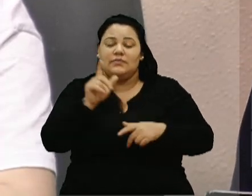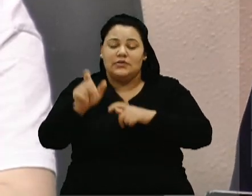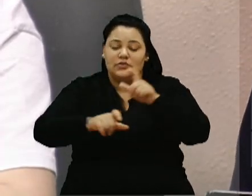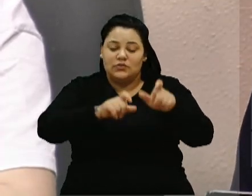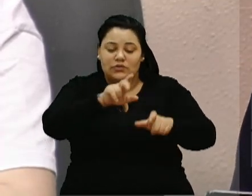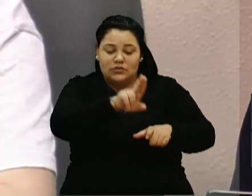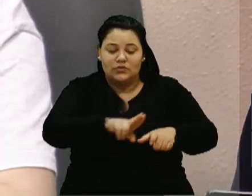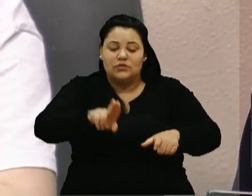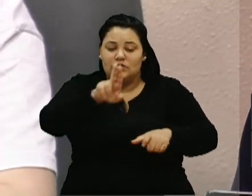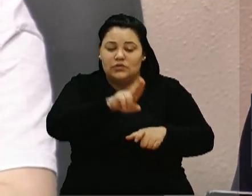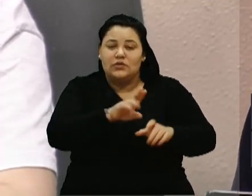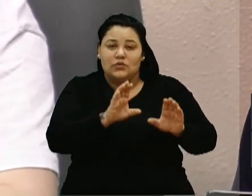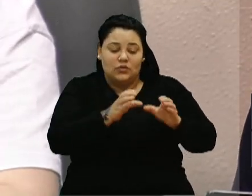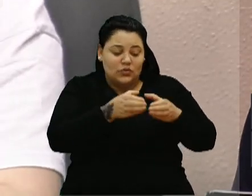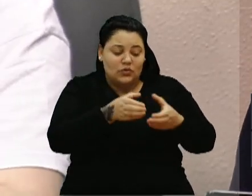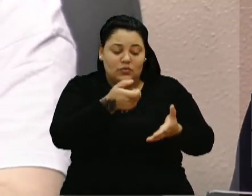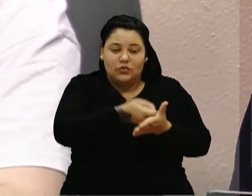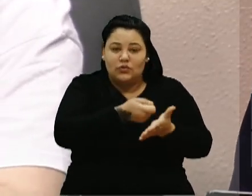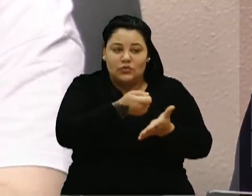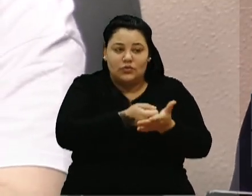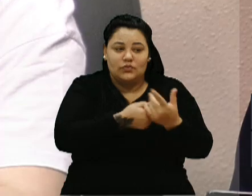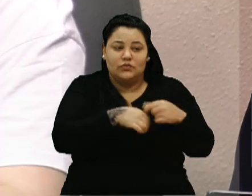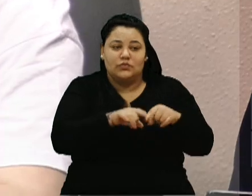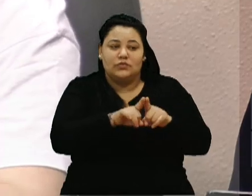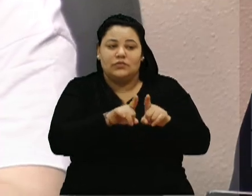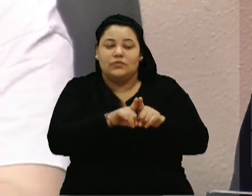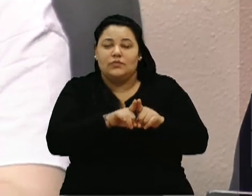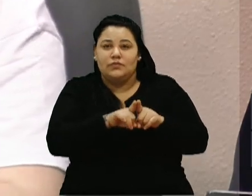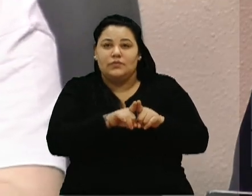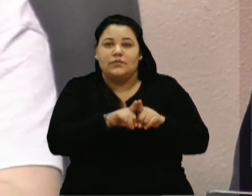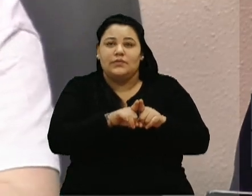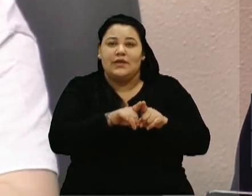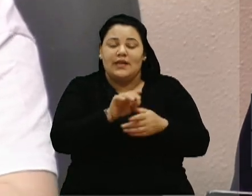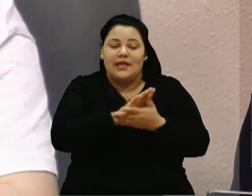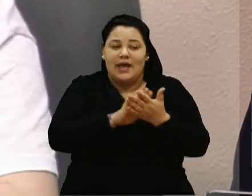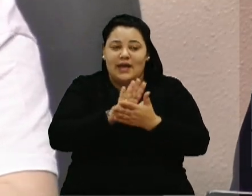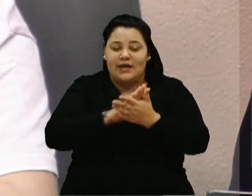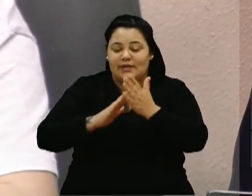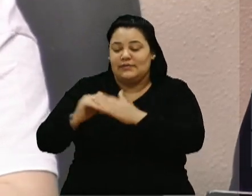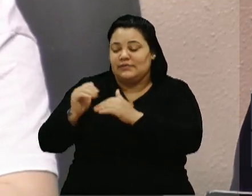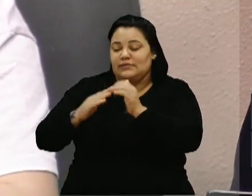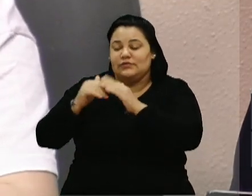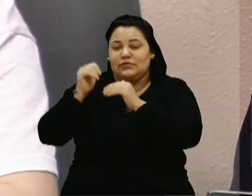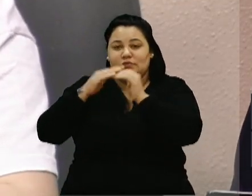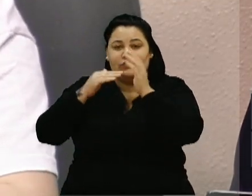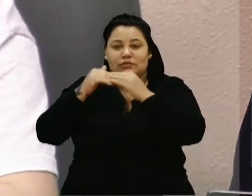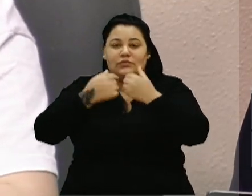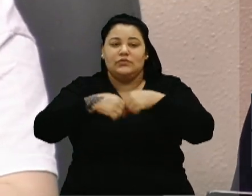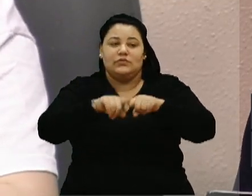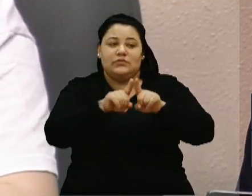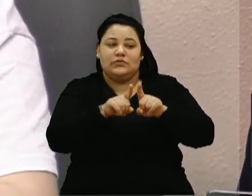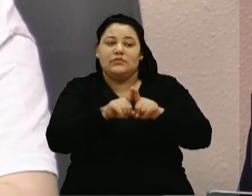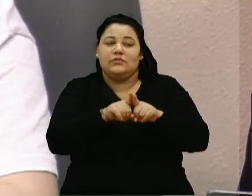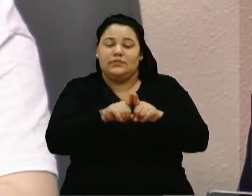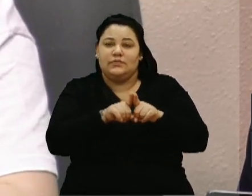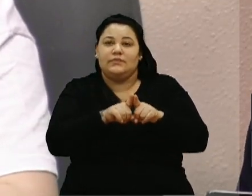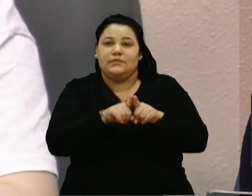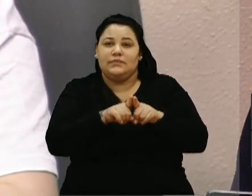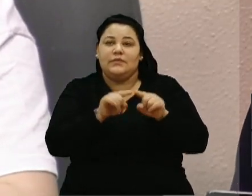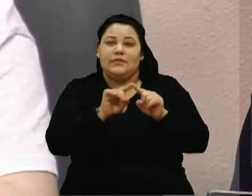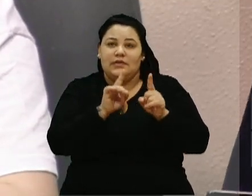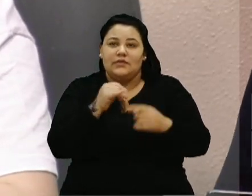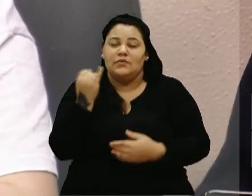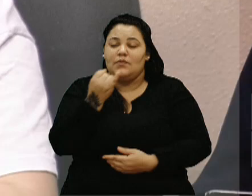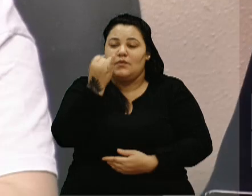mobilizados, coletivos de luta e redes de cuidado que se constroem nos territórios, nas políticas públicas e, mais importante ainda,